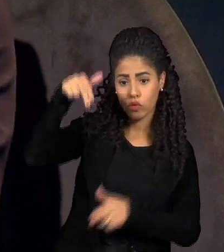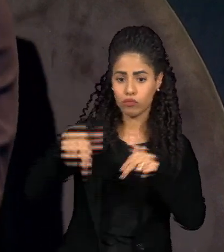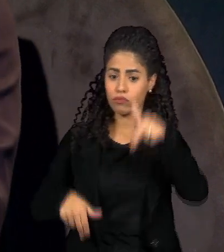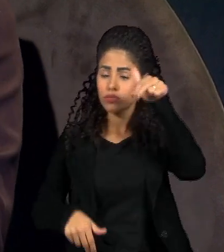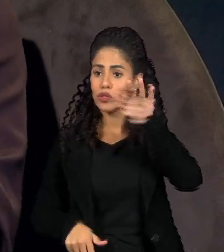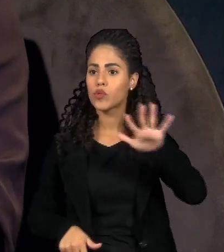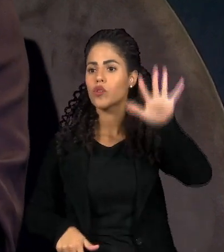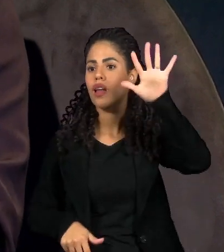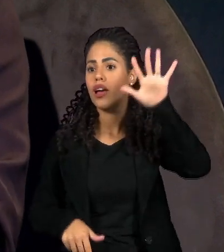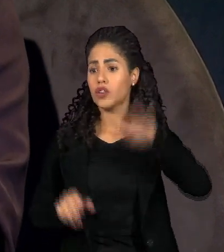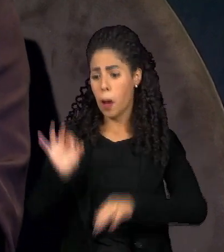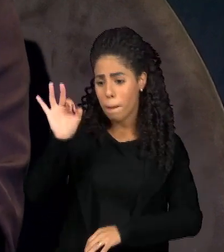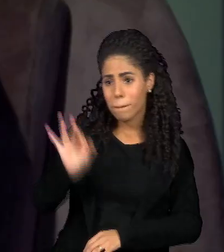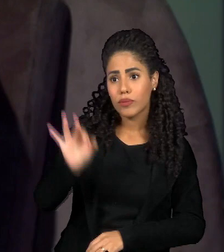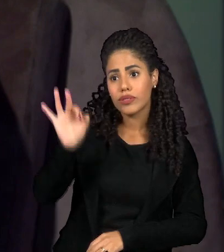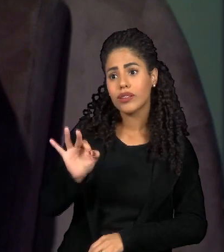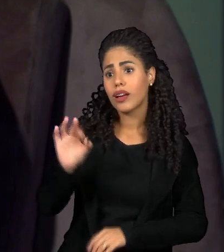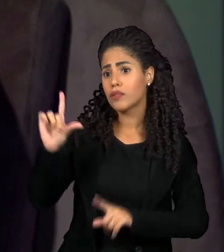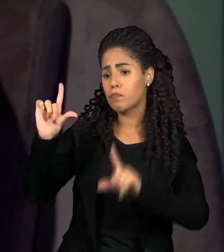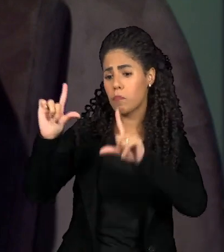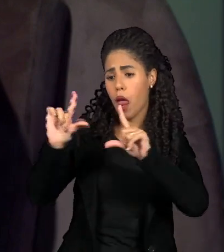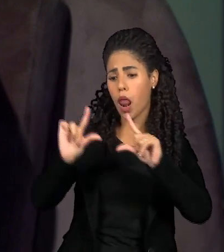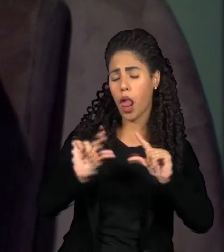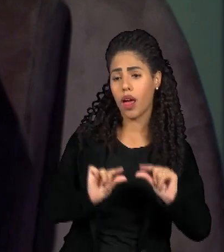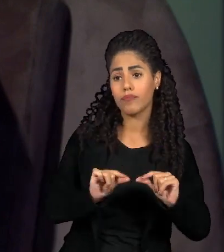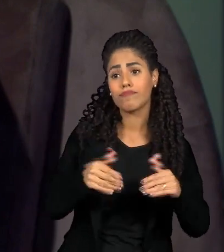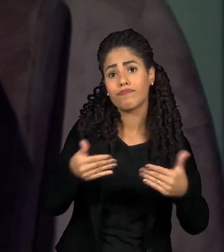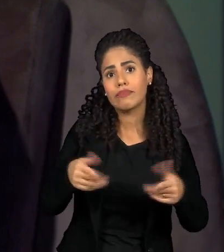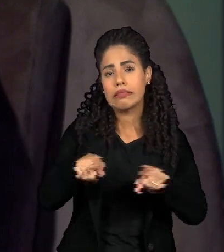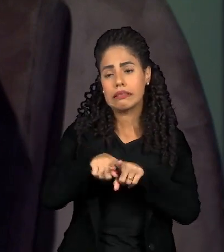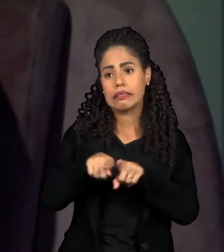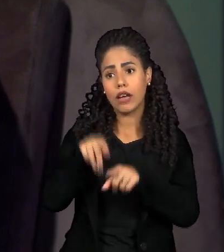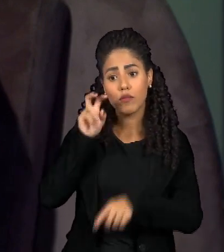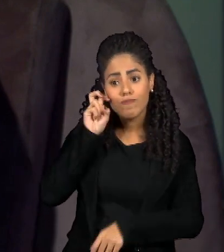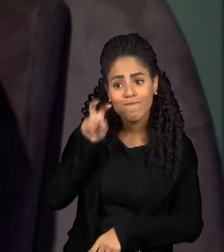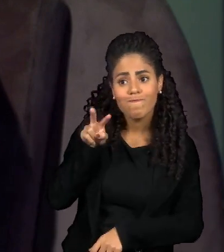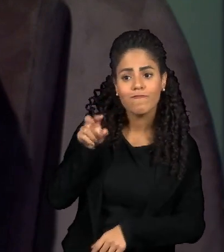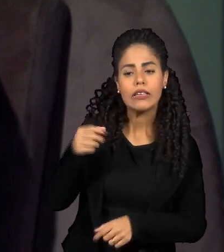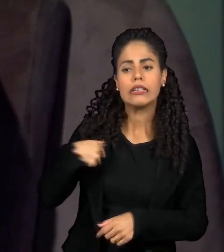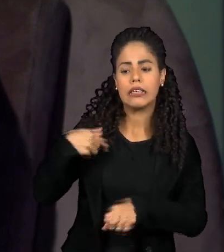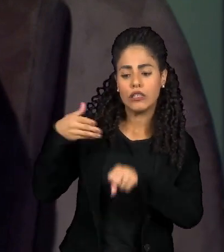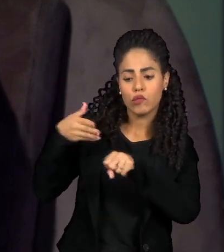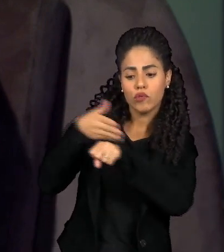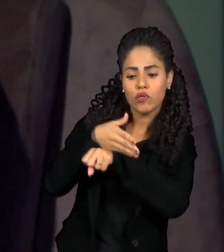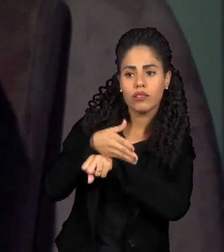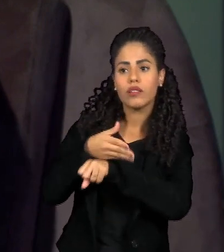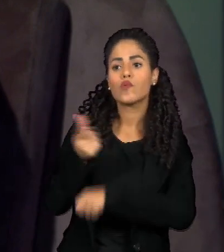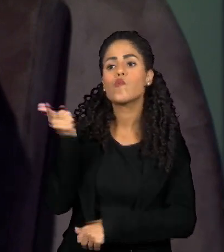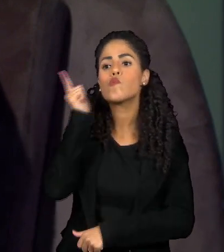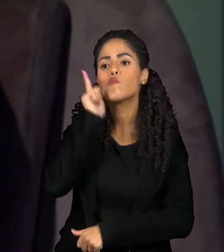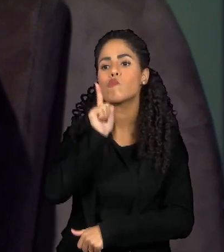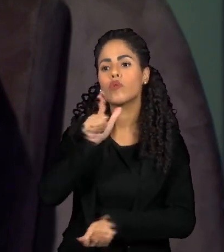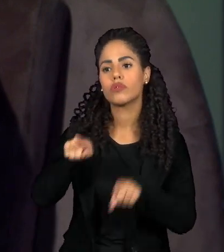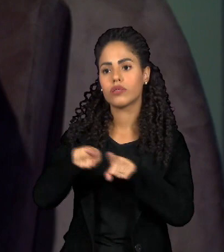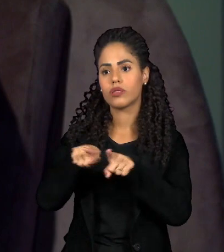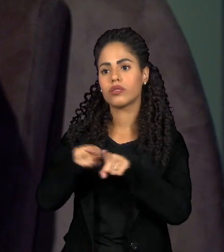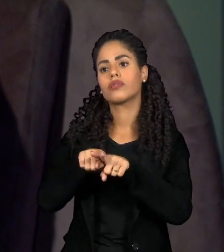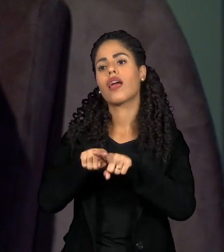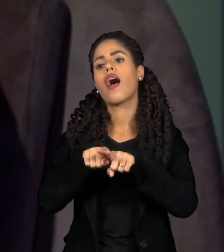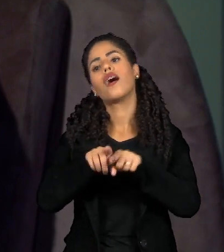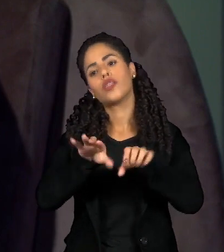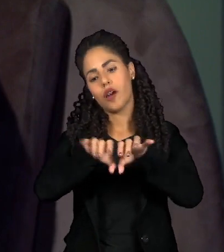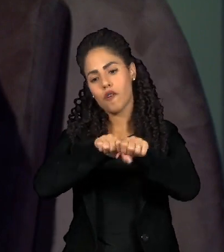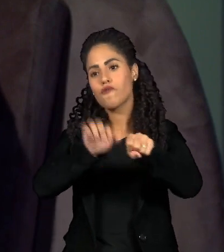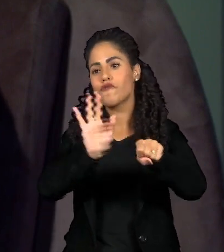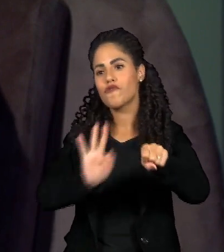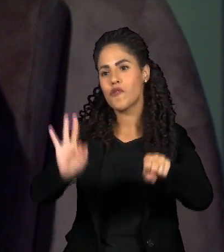esse percentual ainda cai ainda mais. De fato, a perspectiva, né, de acesso relacionada à qualificação, à